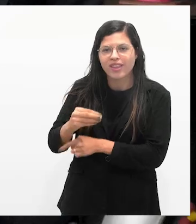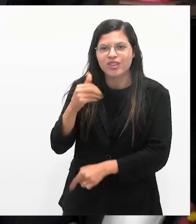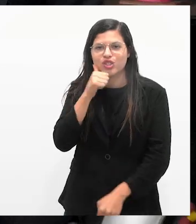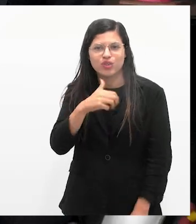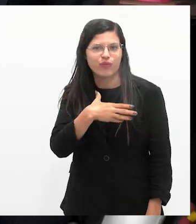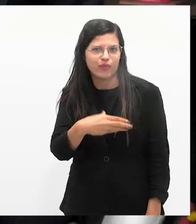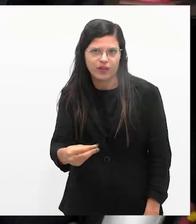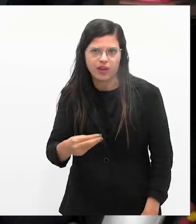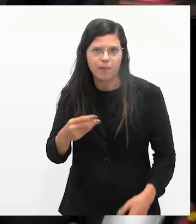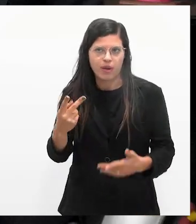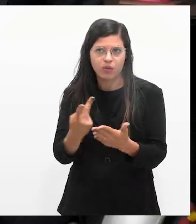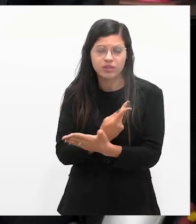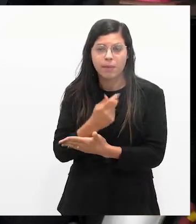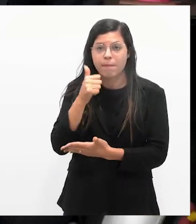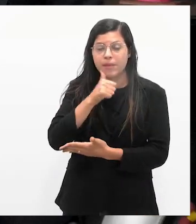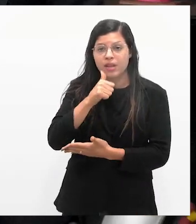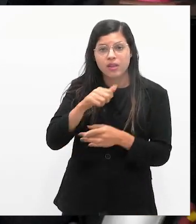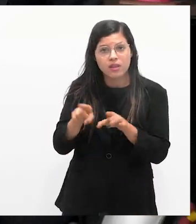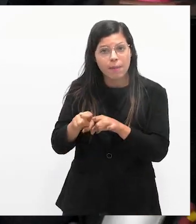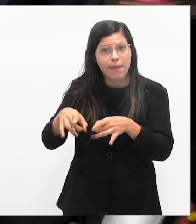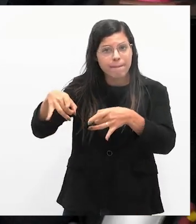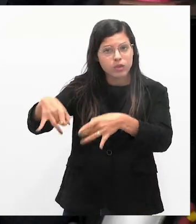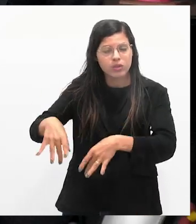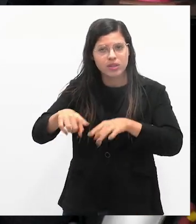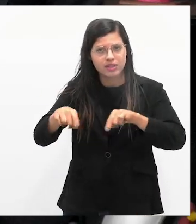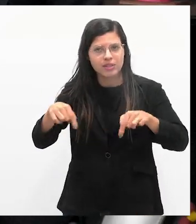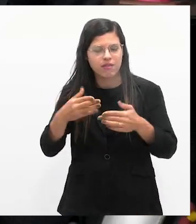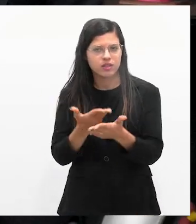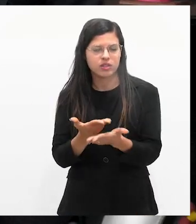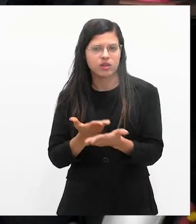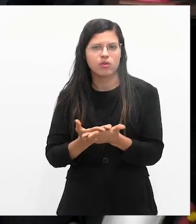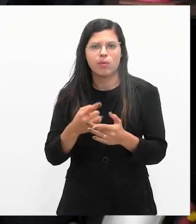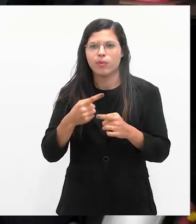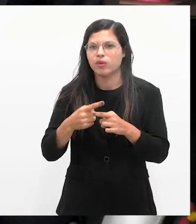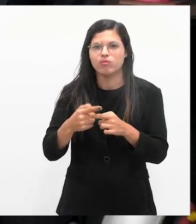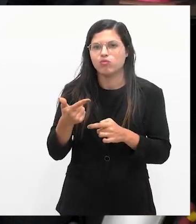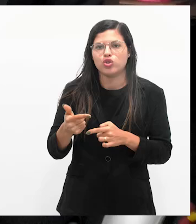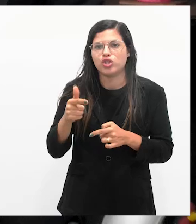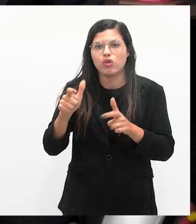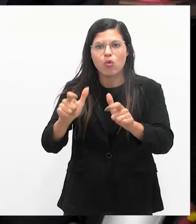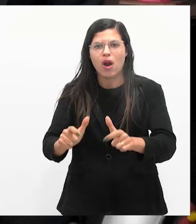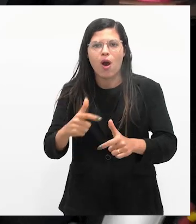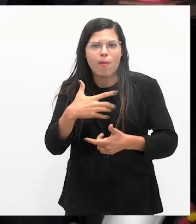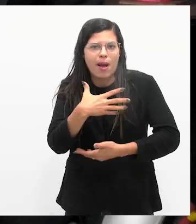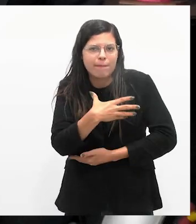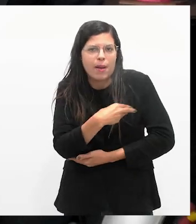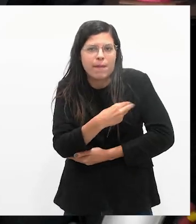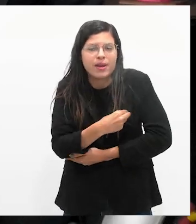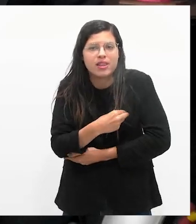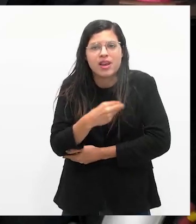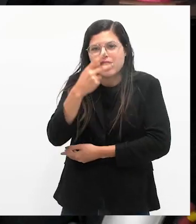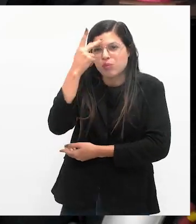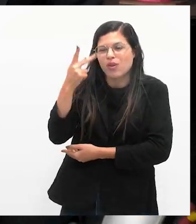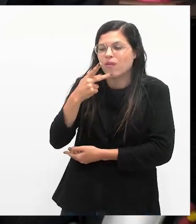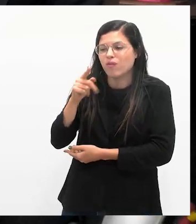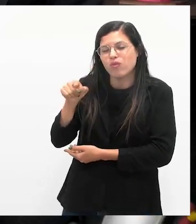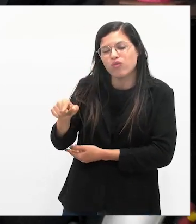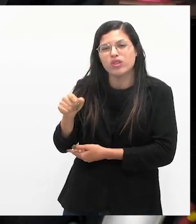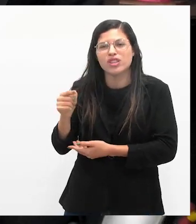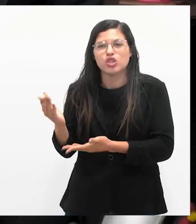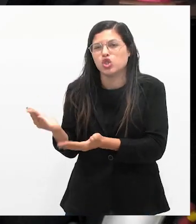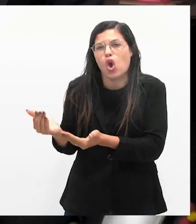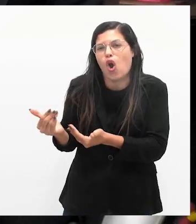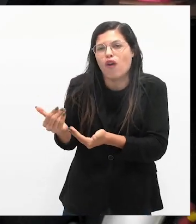para isso. As meninas que abandonavam a sala de aula porque não tinham espaço para amamentar, ainda naquela cultura, você teve